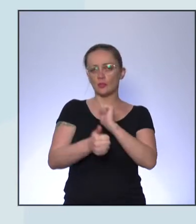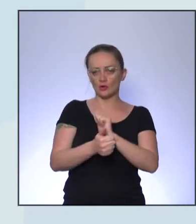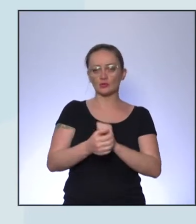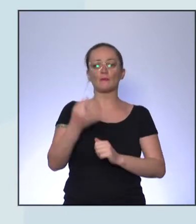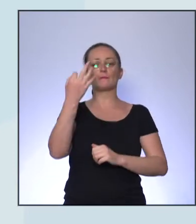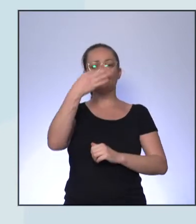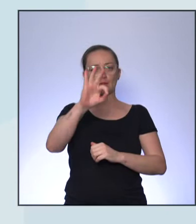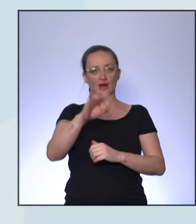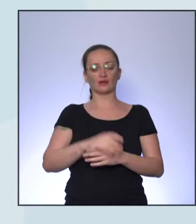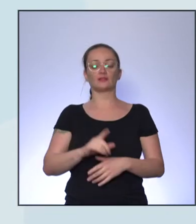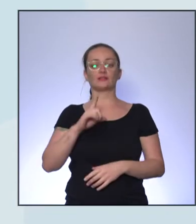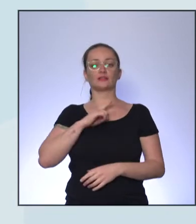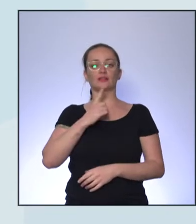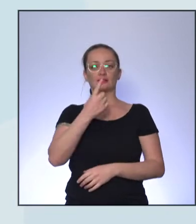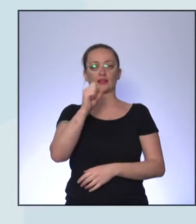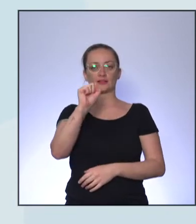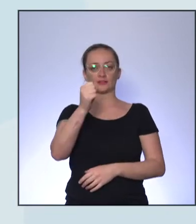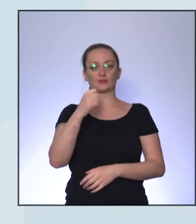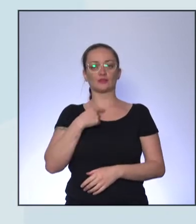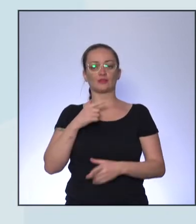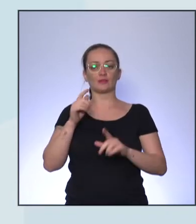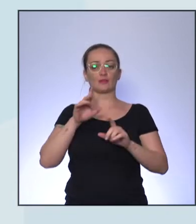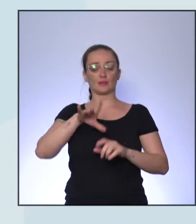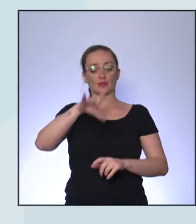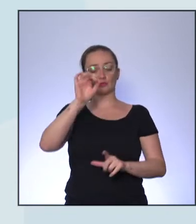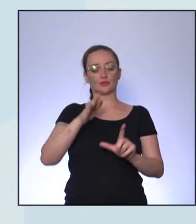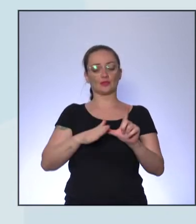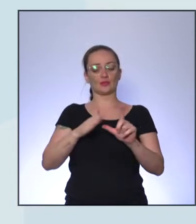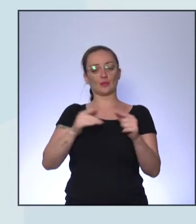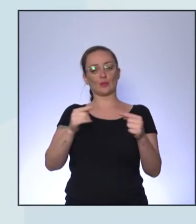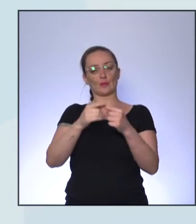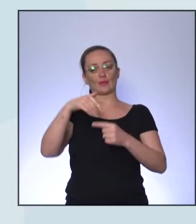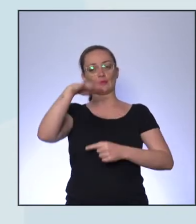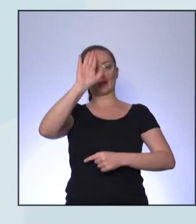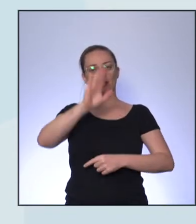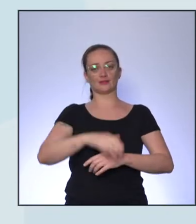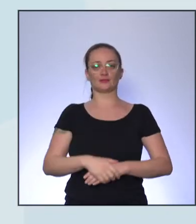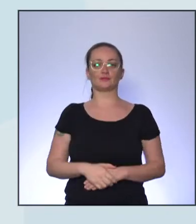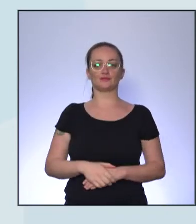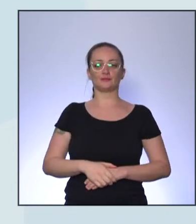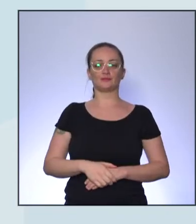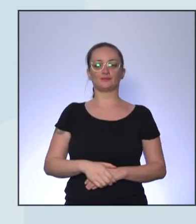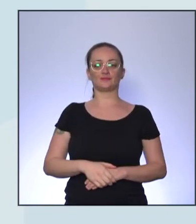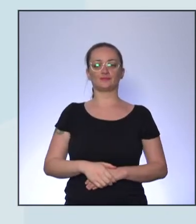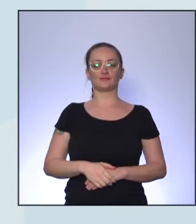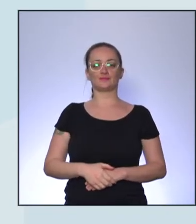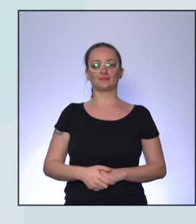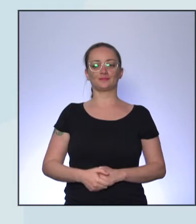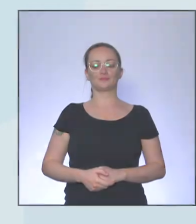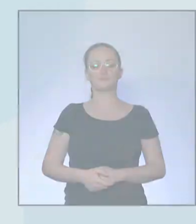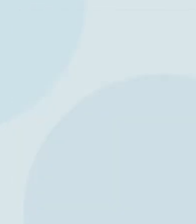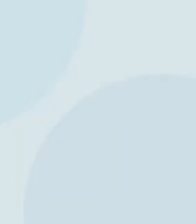de novo, mais 10 segundinhos, a letra que vocês têm mais afinidade, ou as letras.